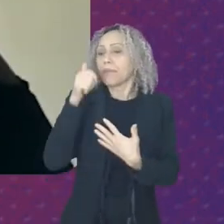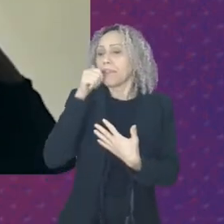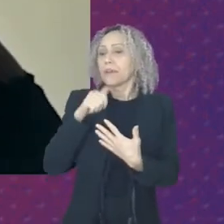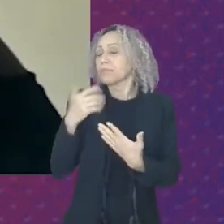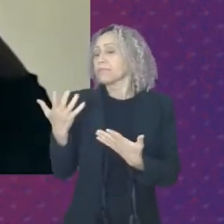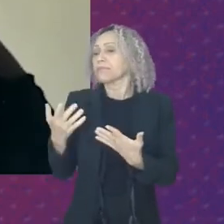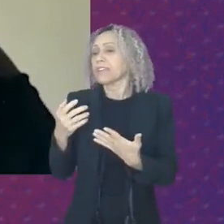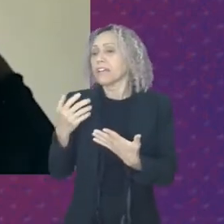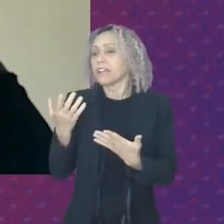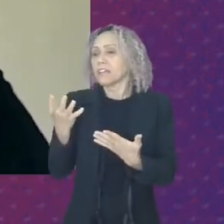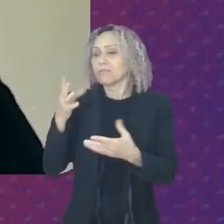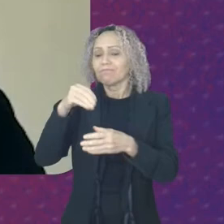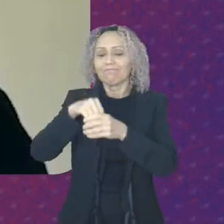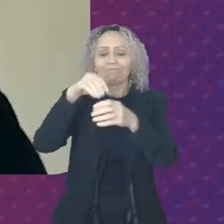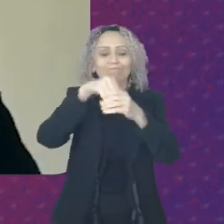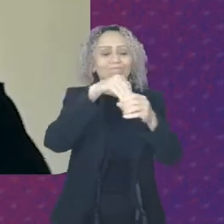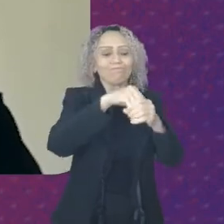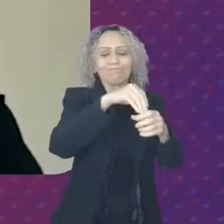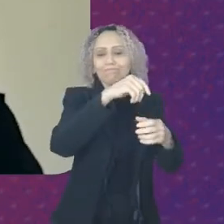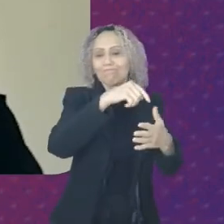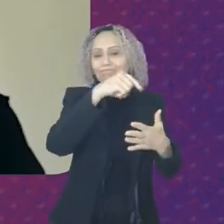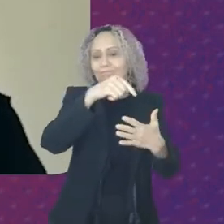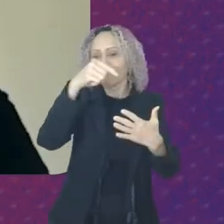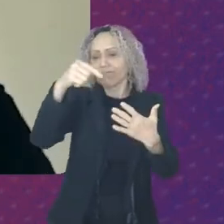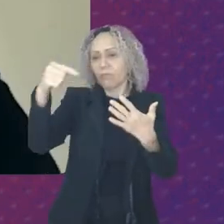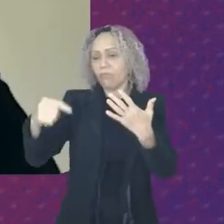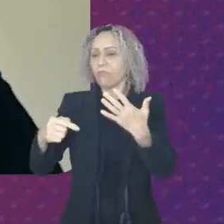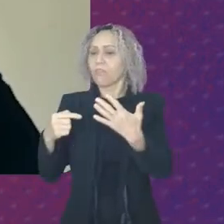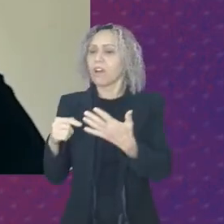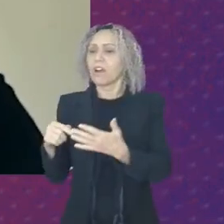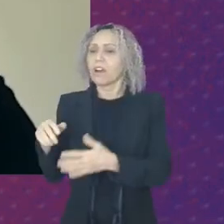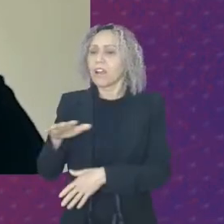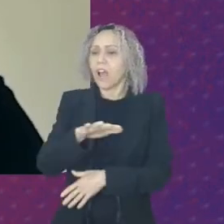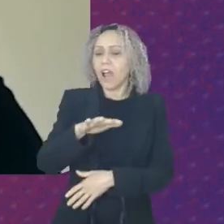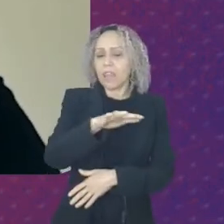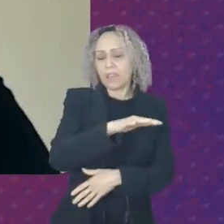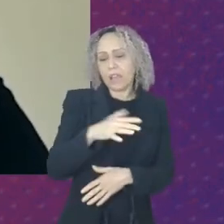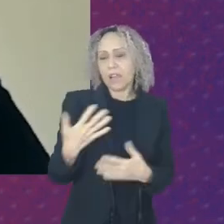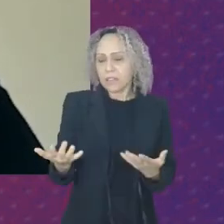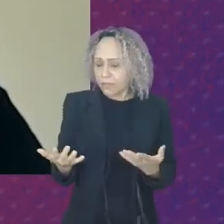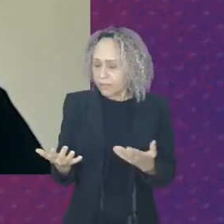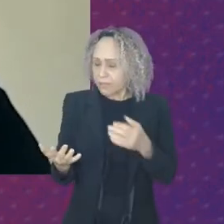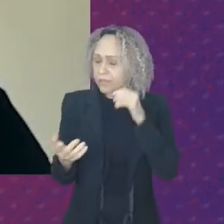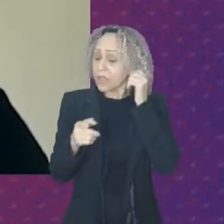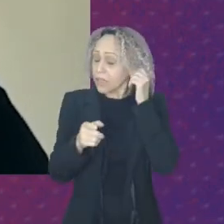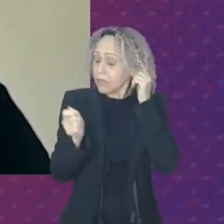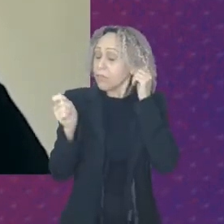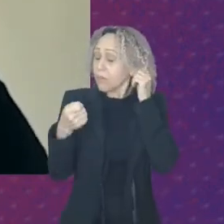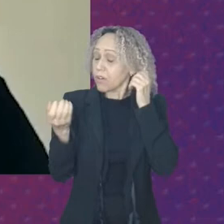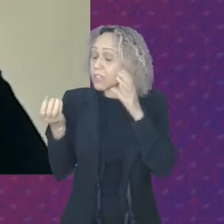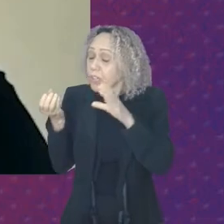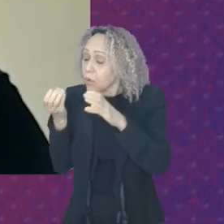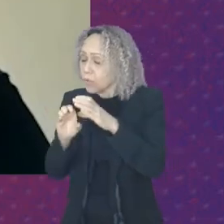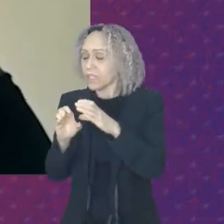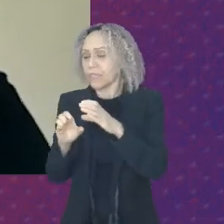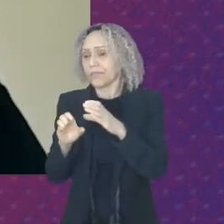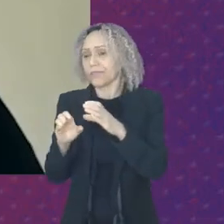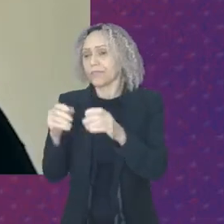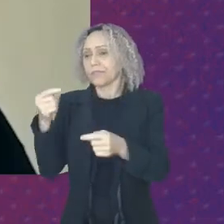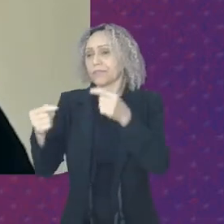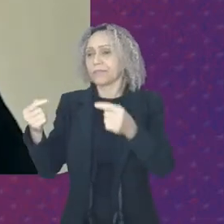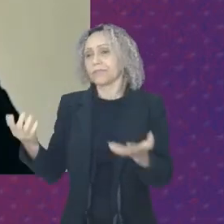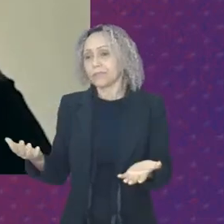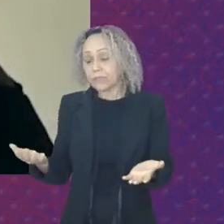enfim, haviam vários debates. Isso também pode ser construído e colocado dentro de um conteúdo político e de interesse do seu